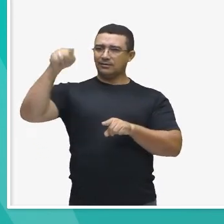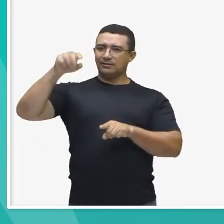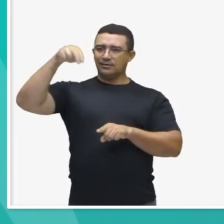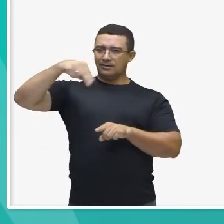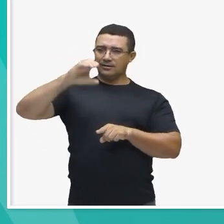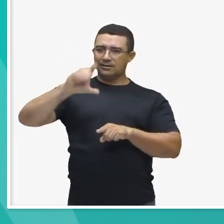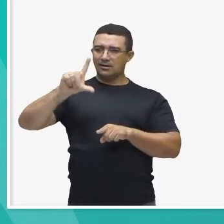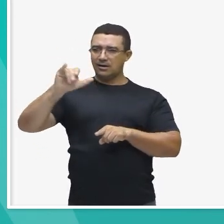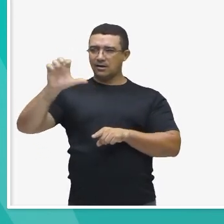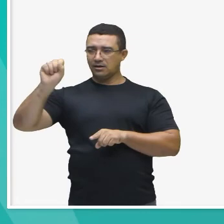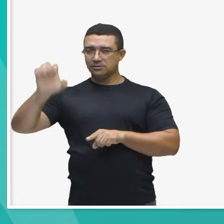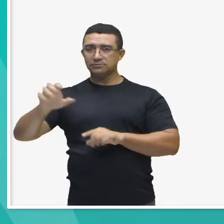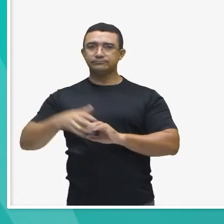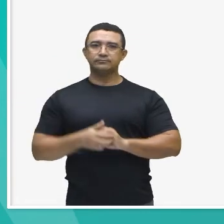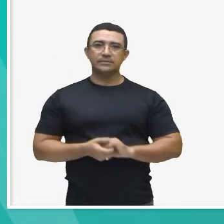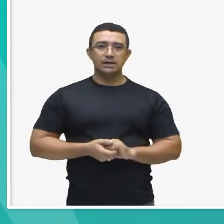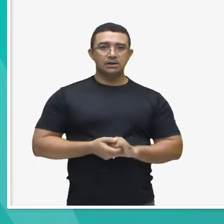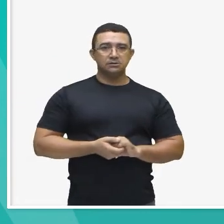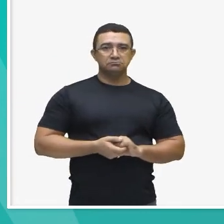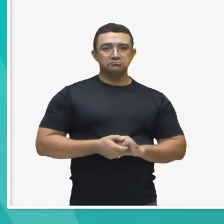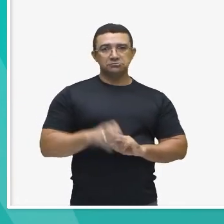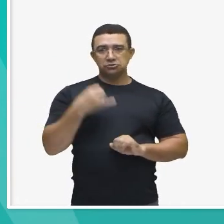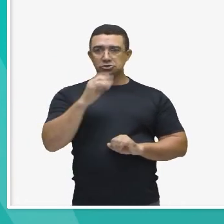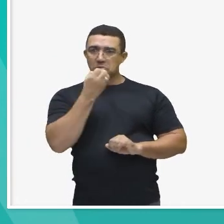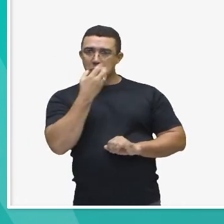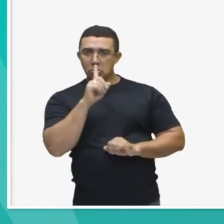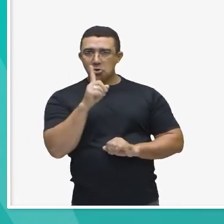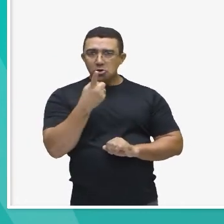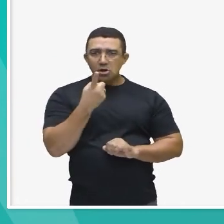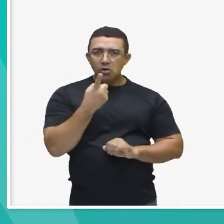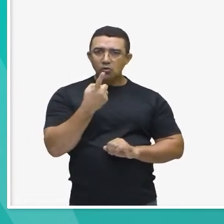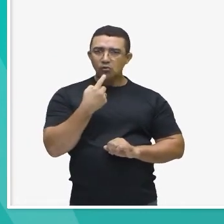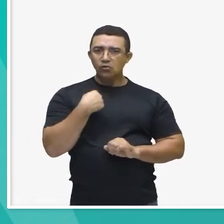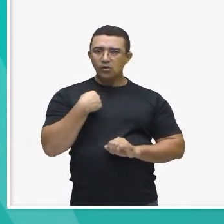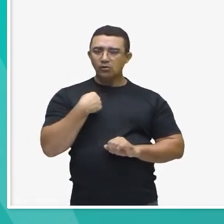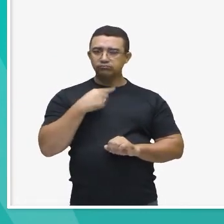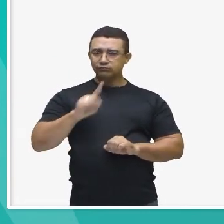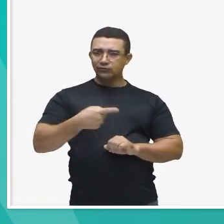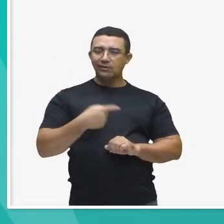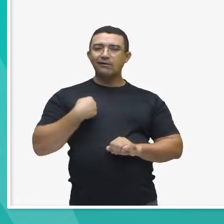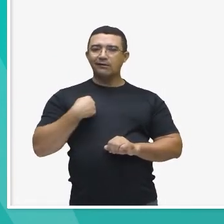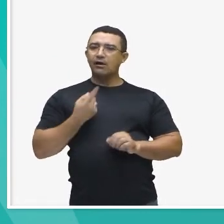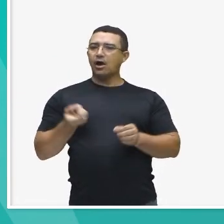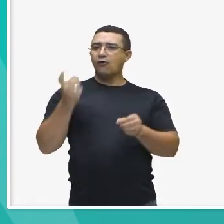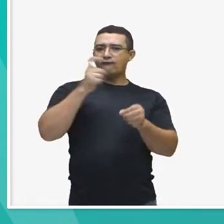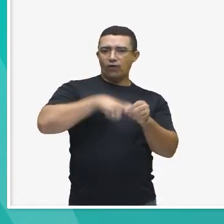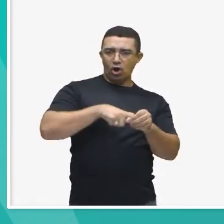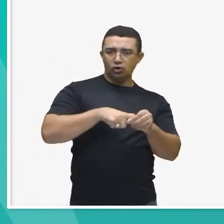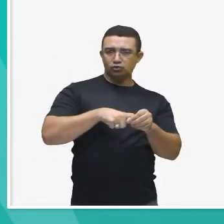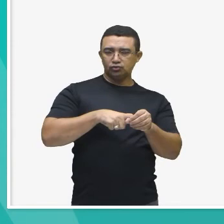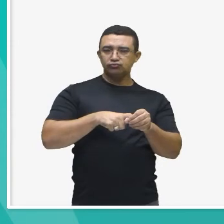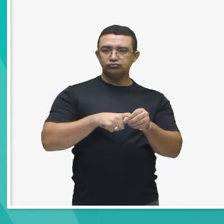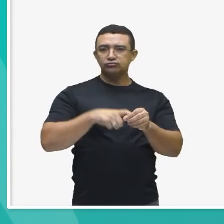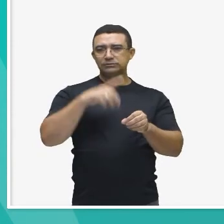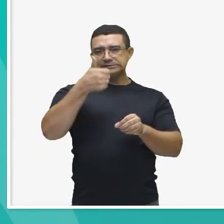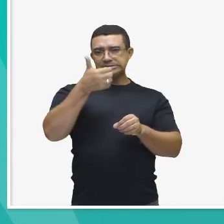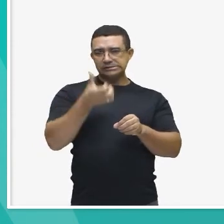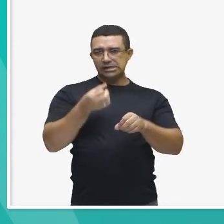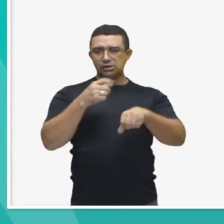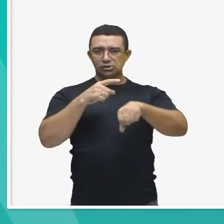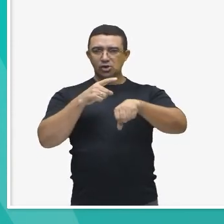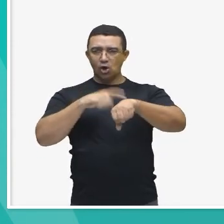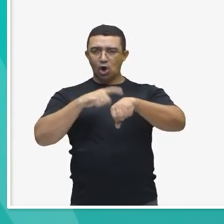Se não for incômodo, eu tenho uma pausa, ó. Retorno-te. Então, nós temos o